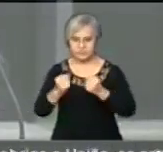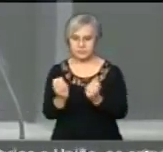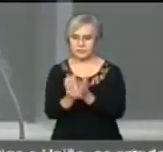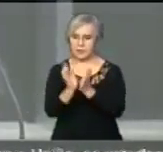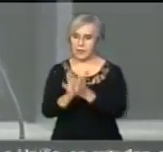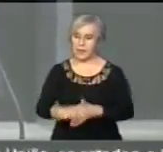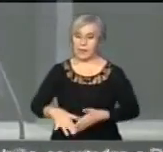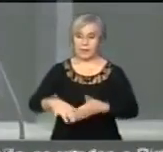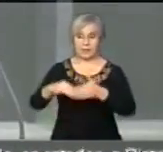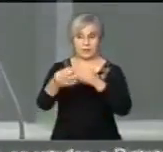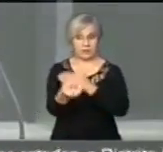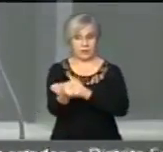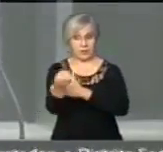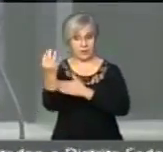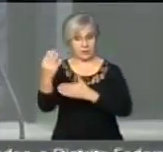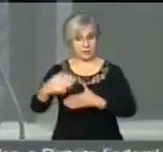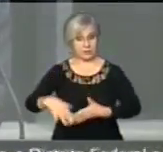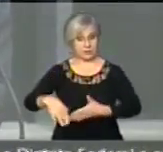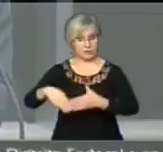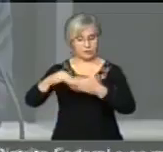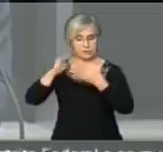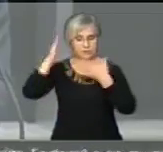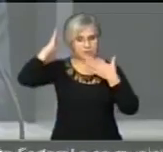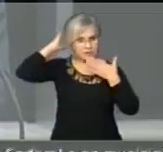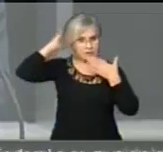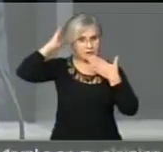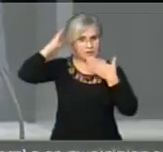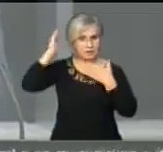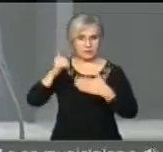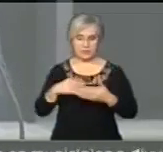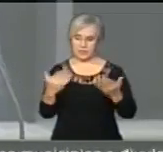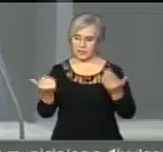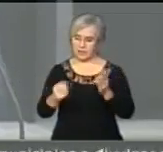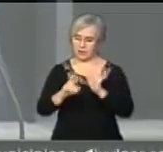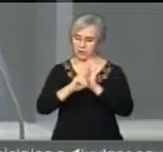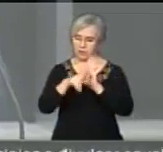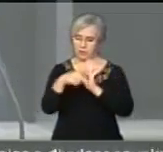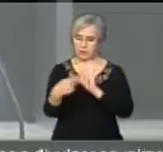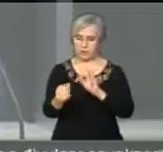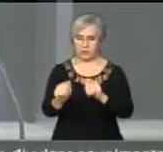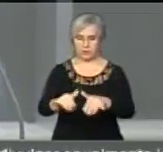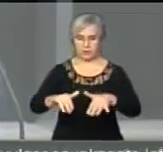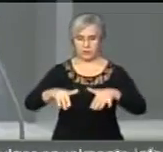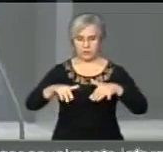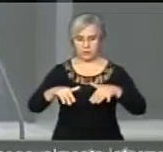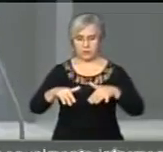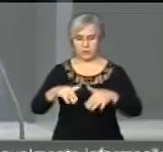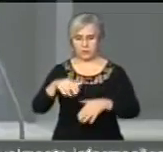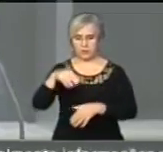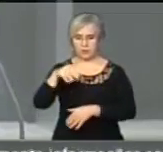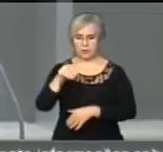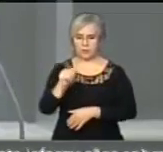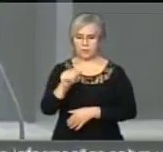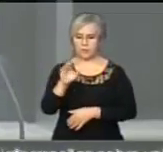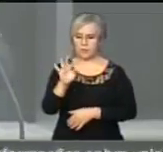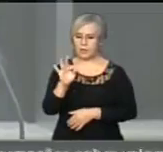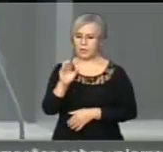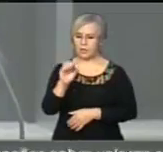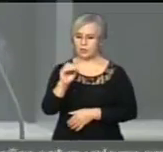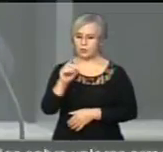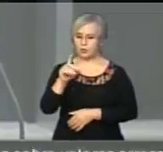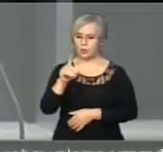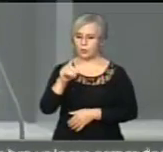Lideranças, dezenas delas, representadas aqui nesse momento no plenário pelo Matujô, que